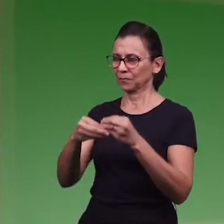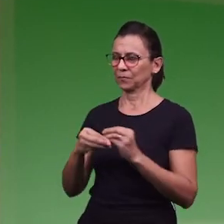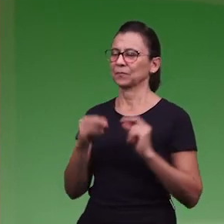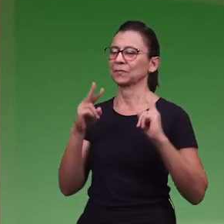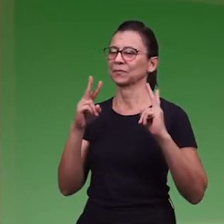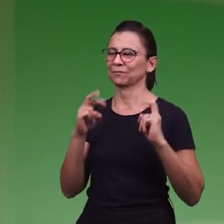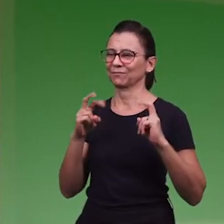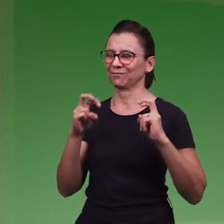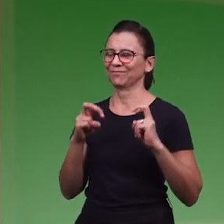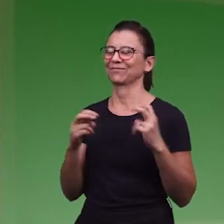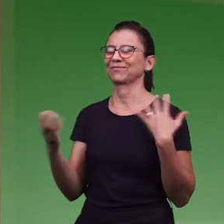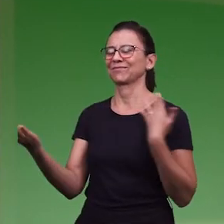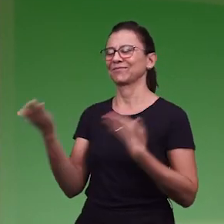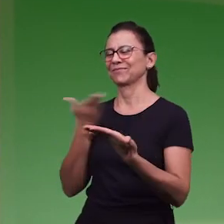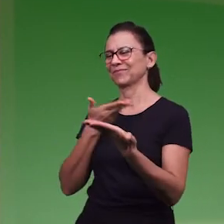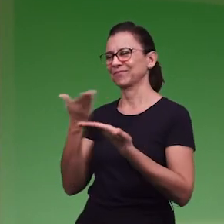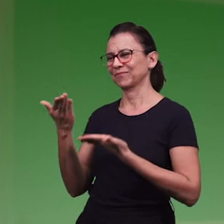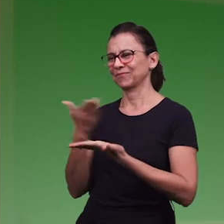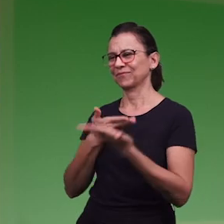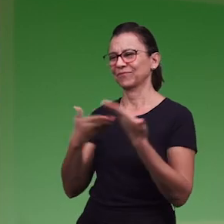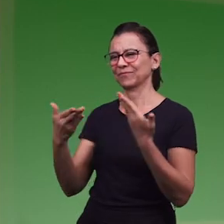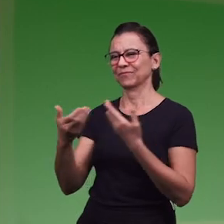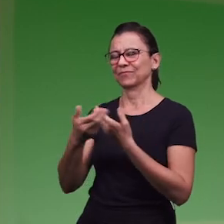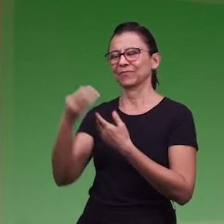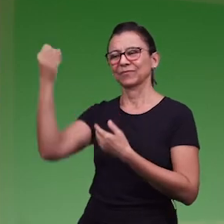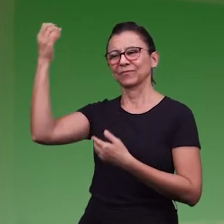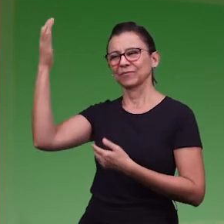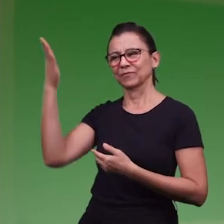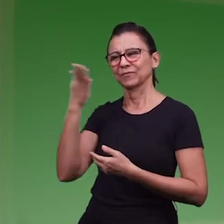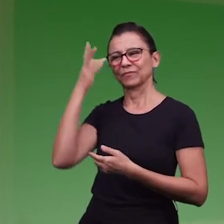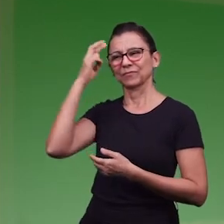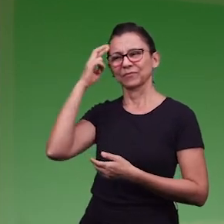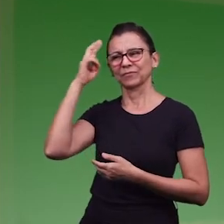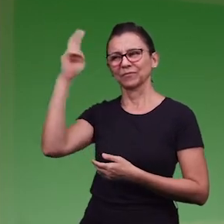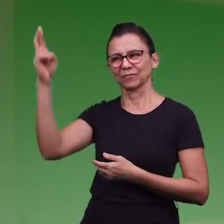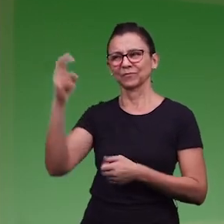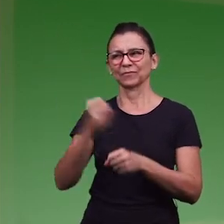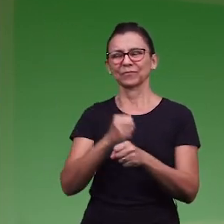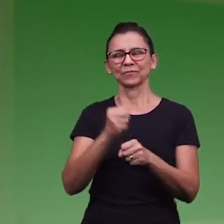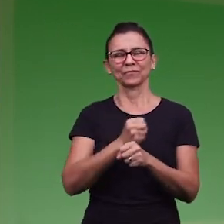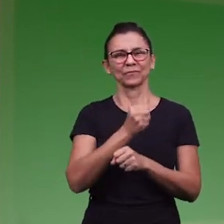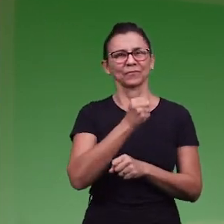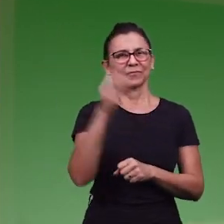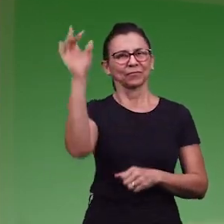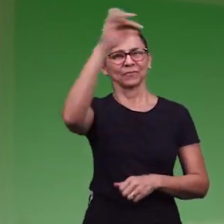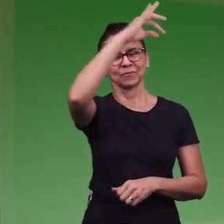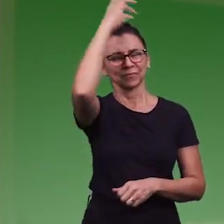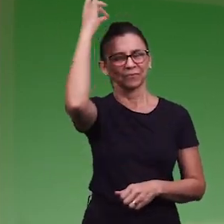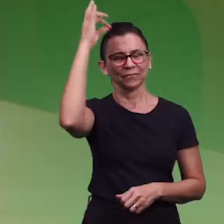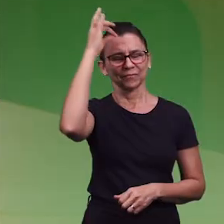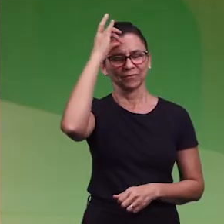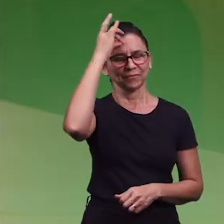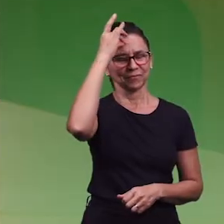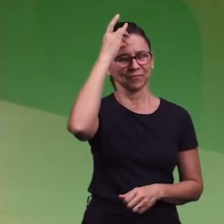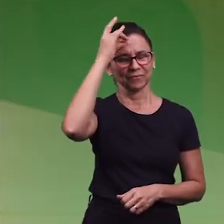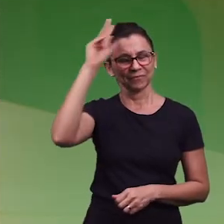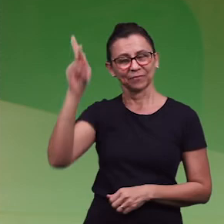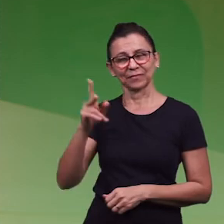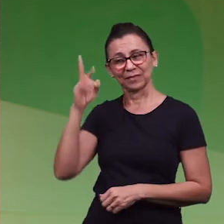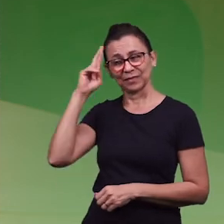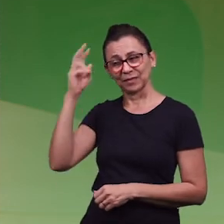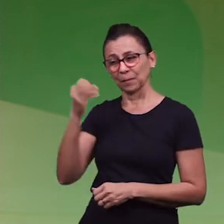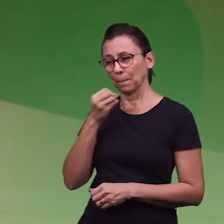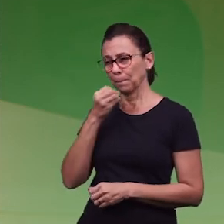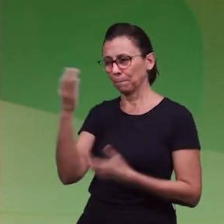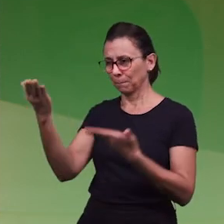trazer para nós aquilo que o Senhor tem orientado para a igreja, para a obra do Espírito Santo sobre esse tema. Pastor Gilson, a paz do Senhor,